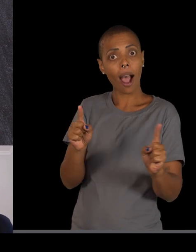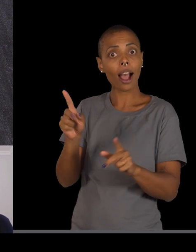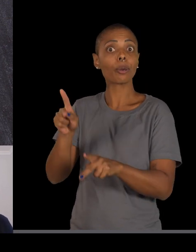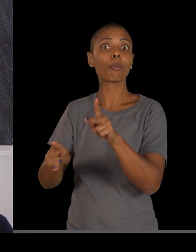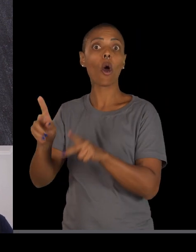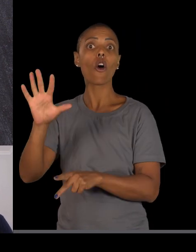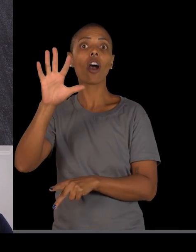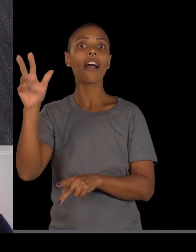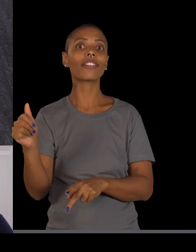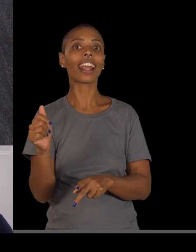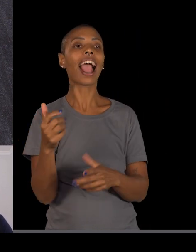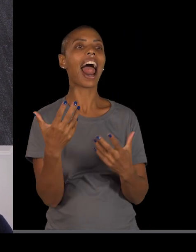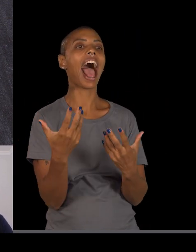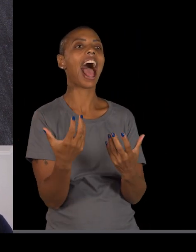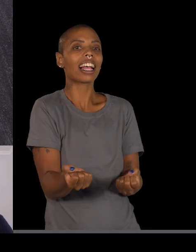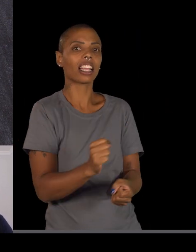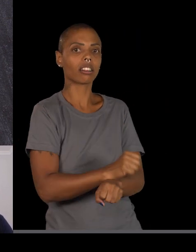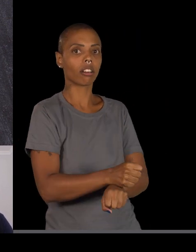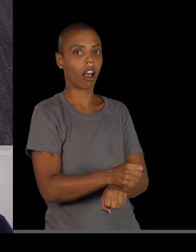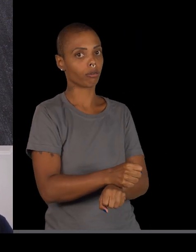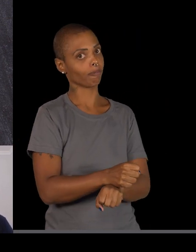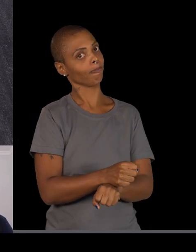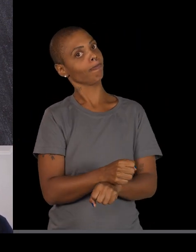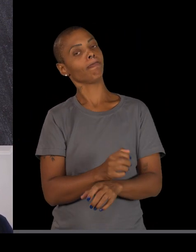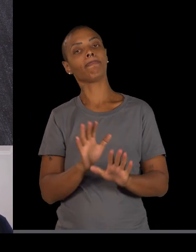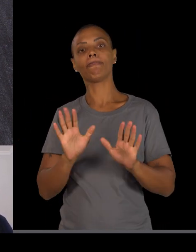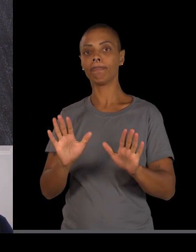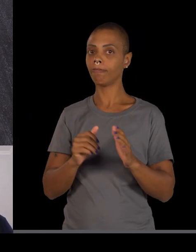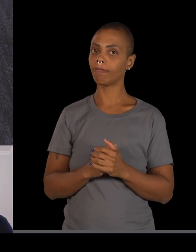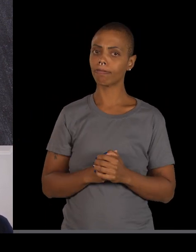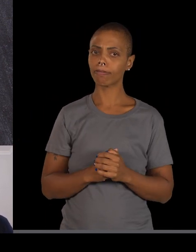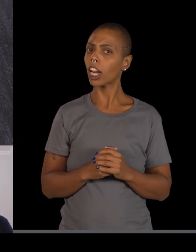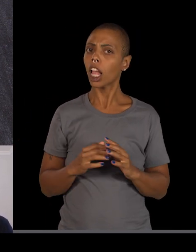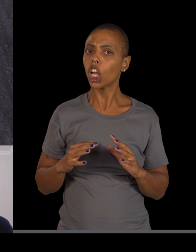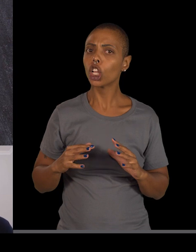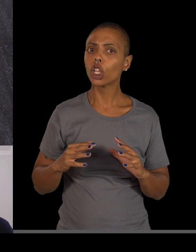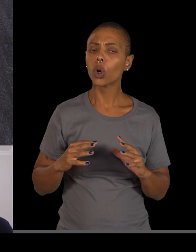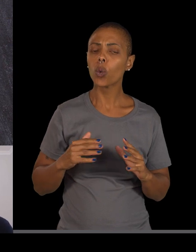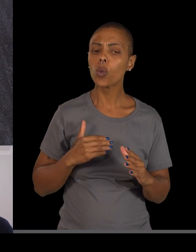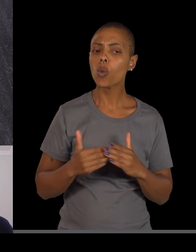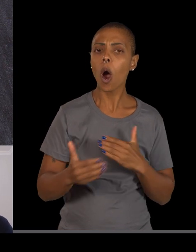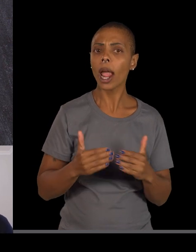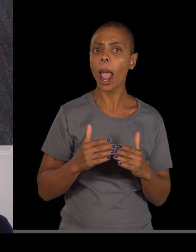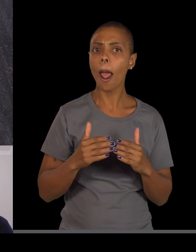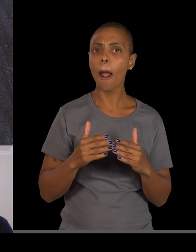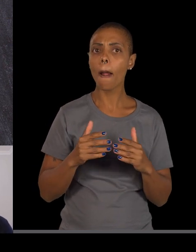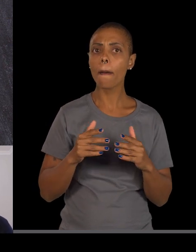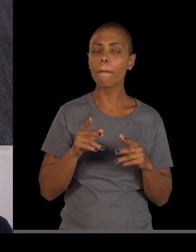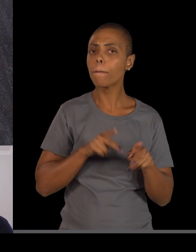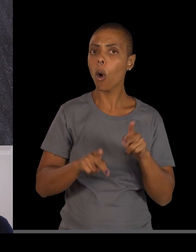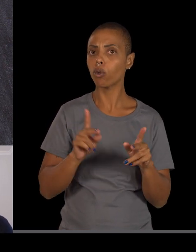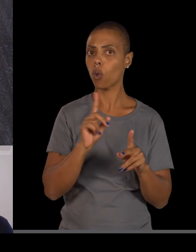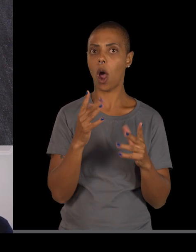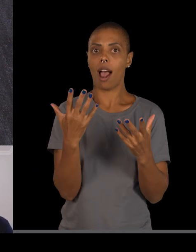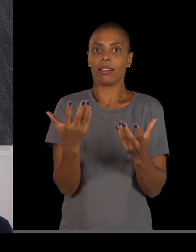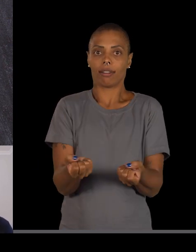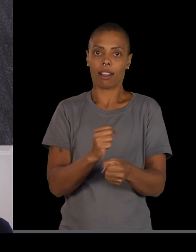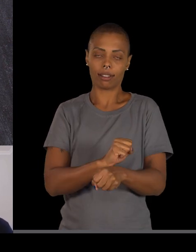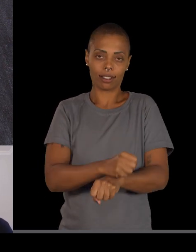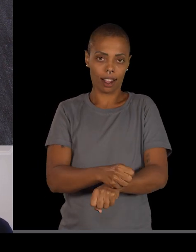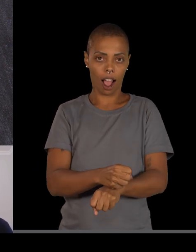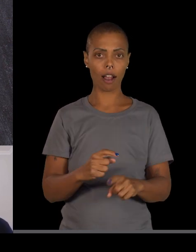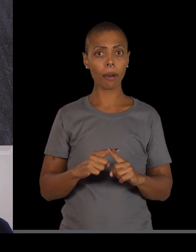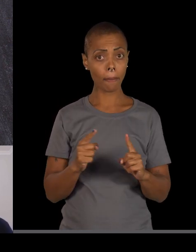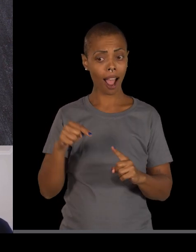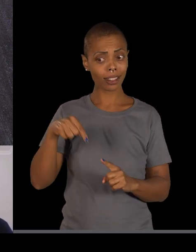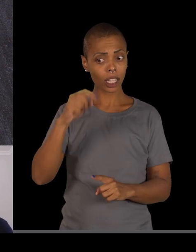no entanto, os povos africanos não. Ora, todo o povo ele resiste à escravidão. E o que a gente